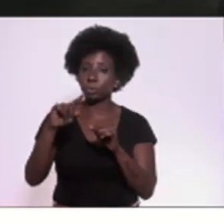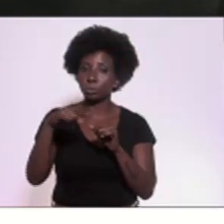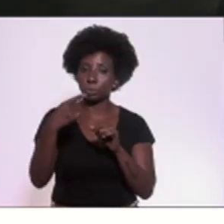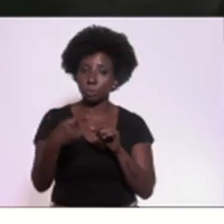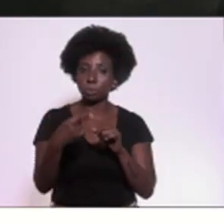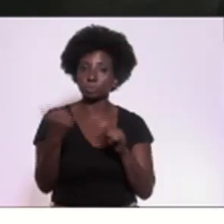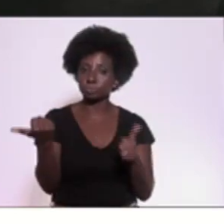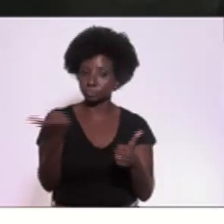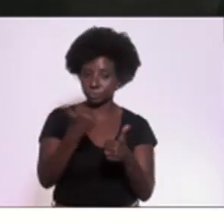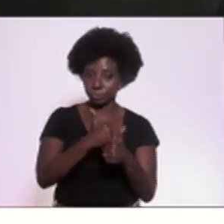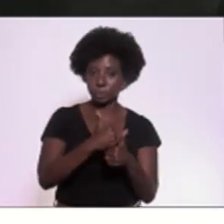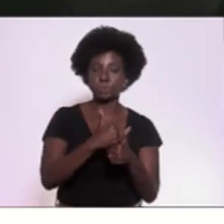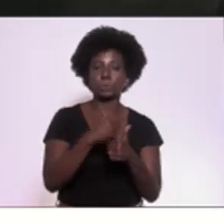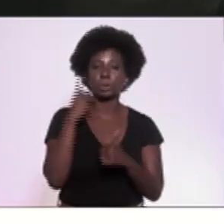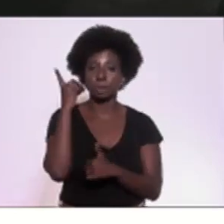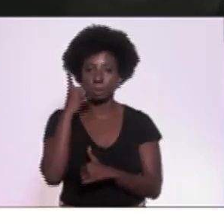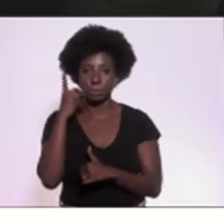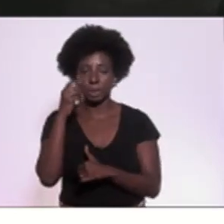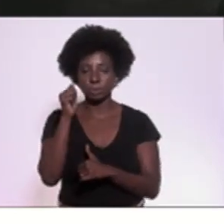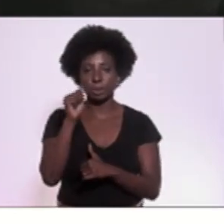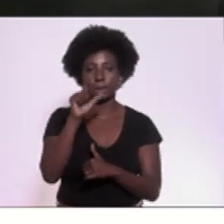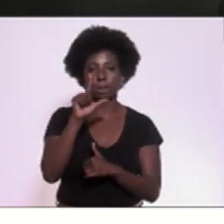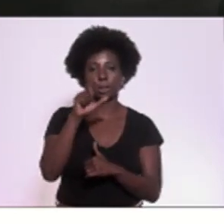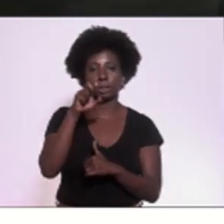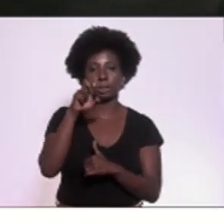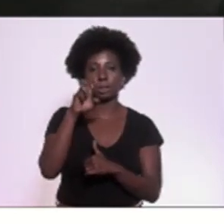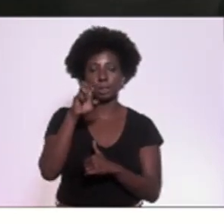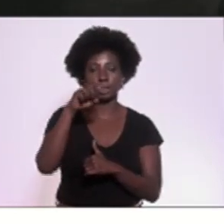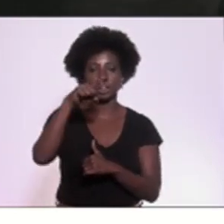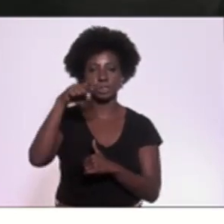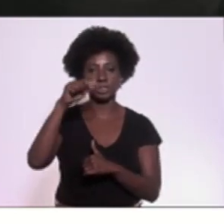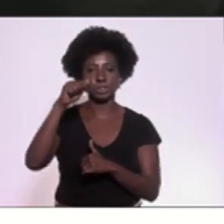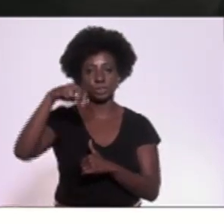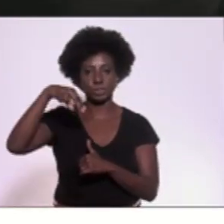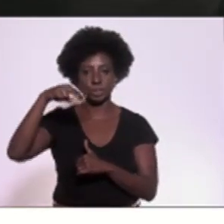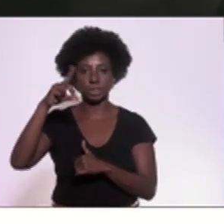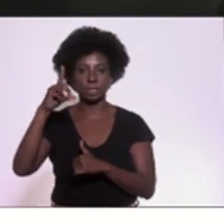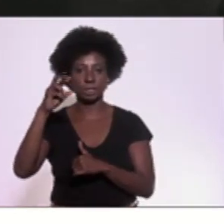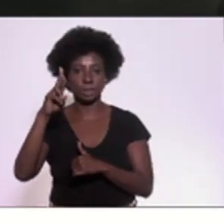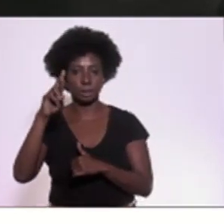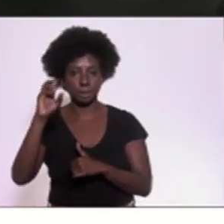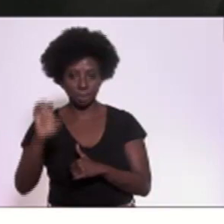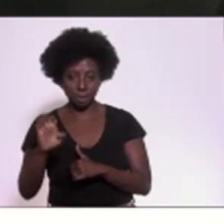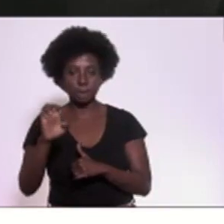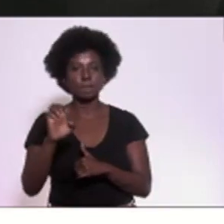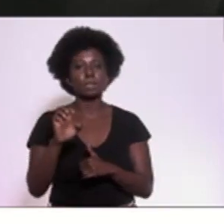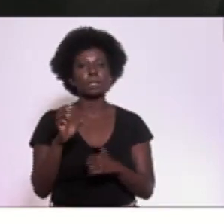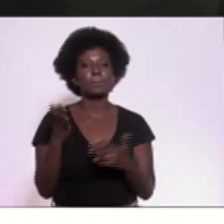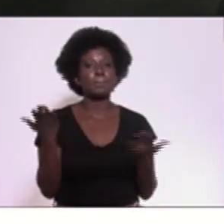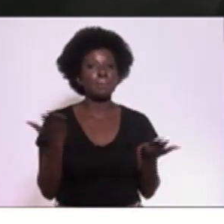Freitas. E foi aprovada esse ano, razão